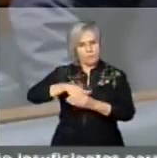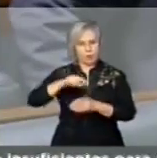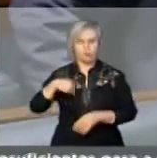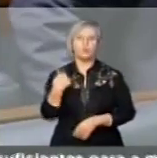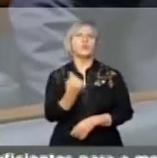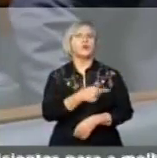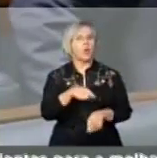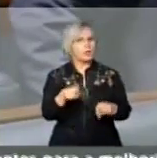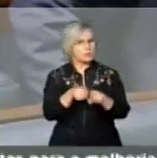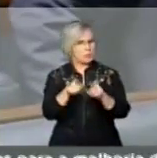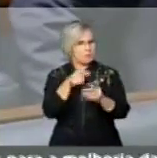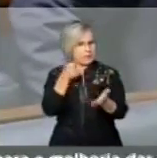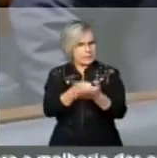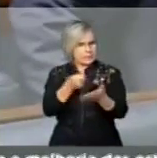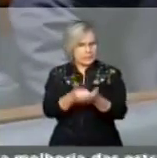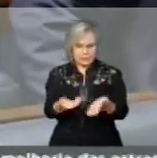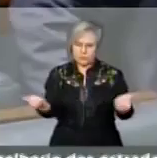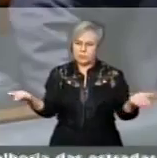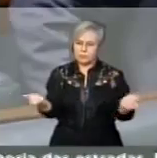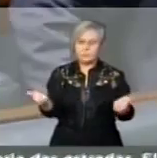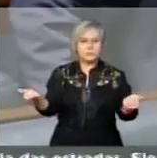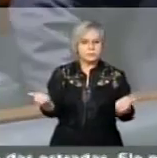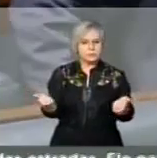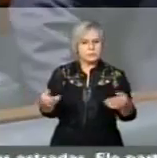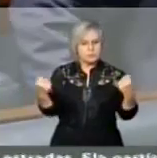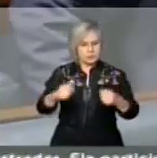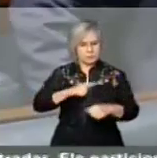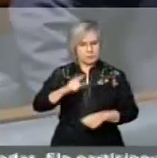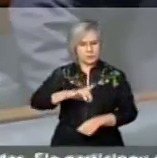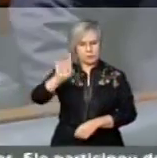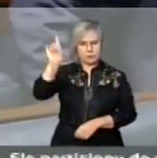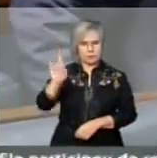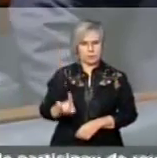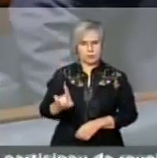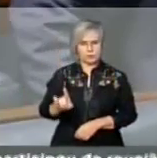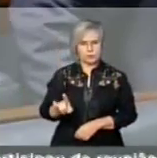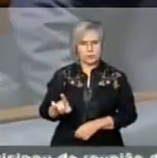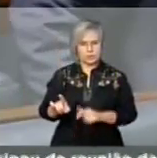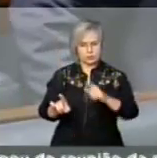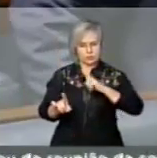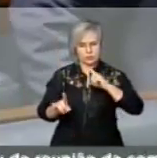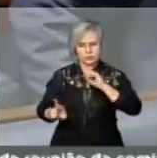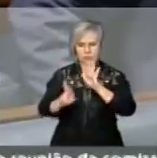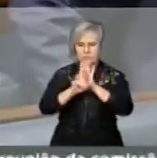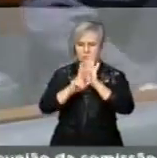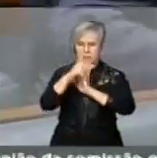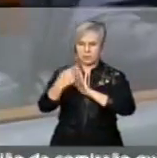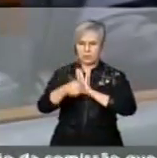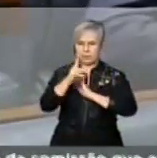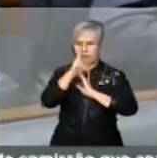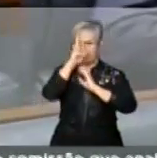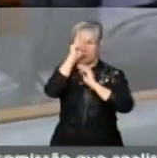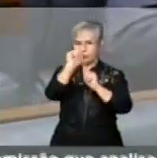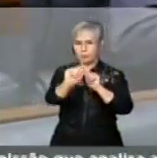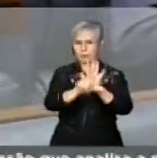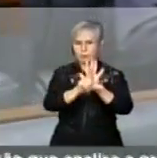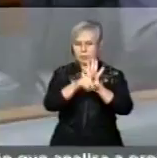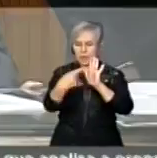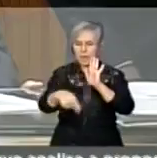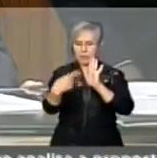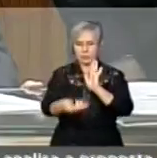também exigimos hoje que tenhamos o direito de estarmos representadas no poder